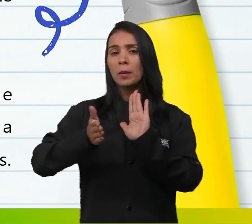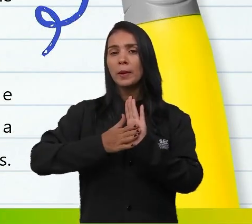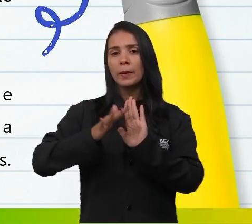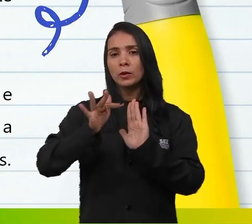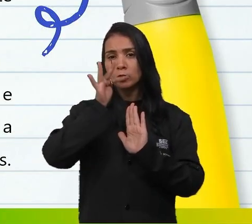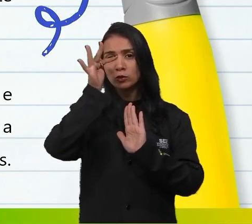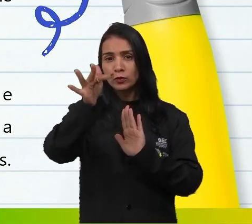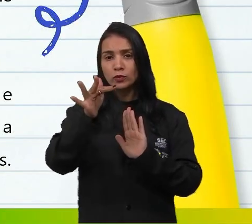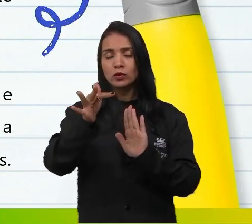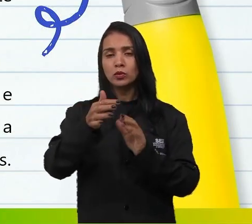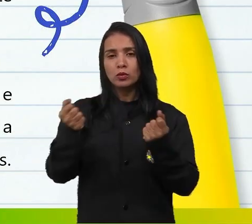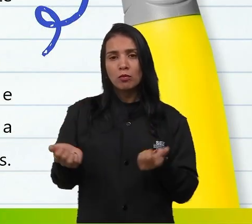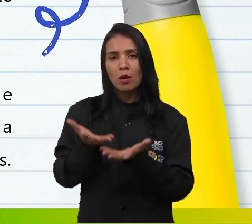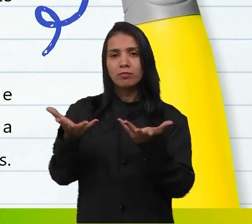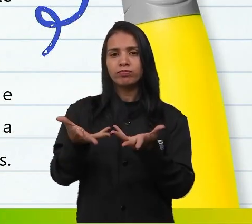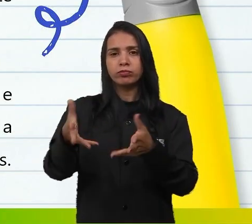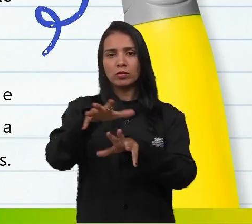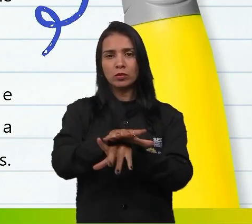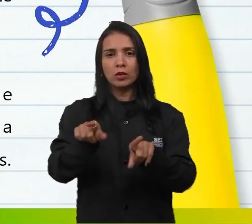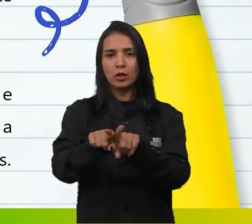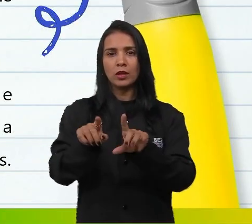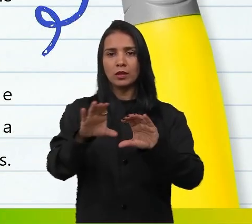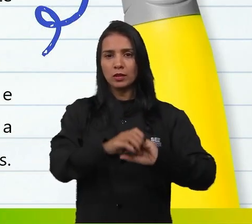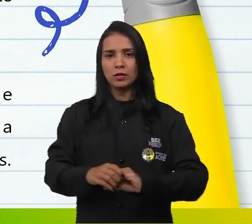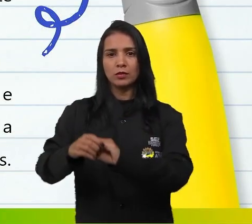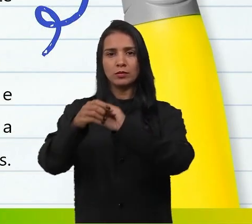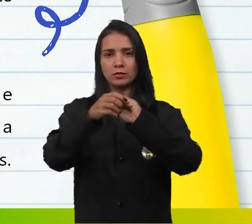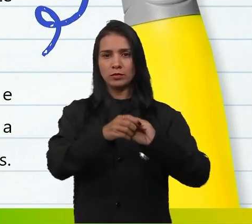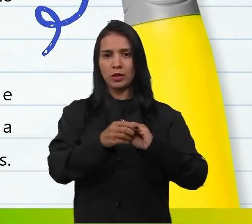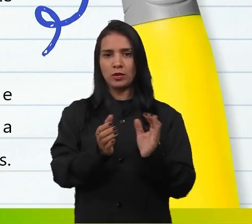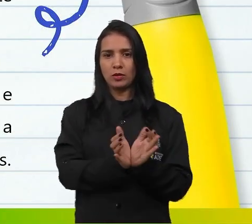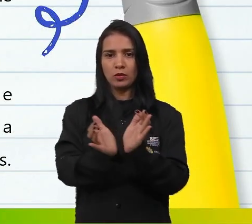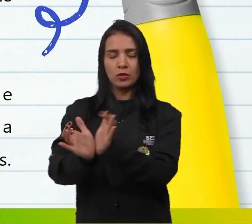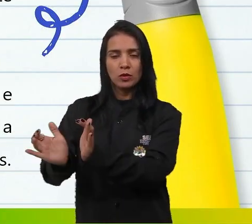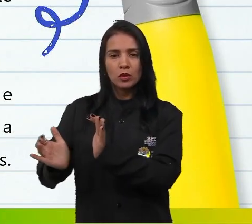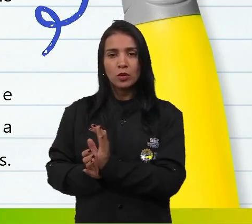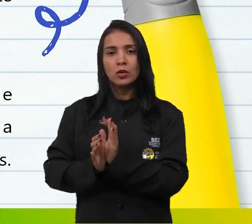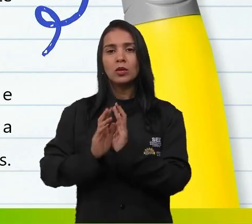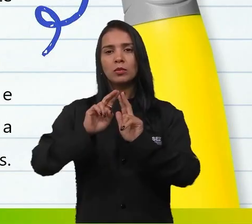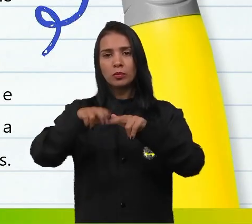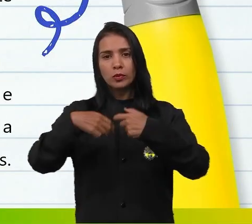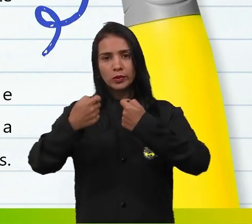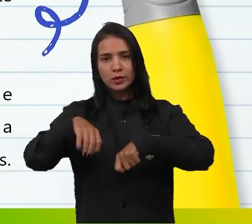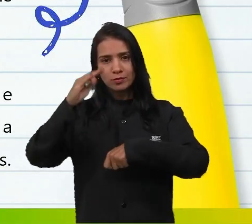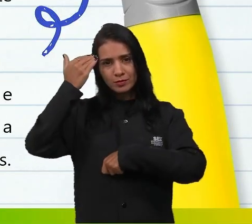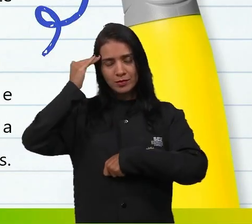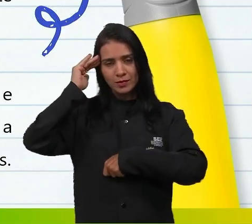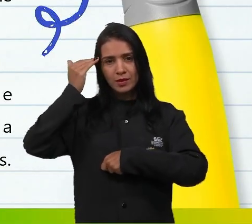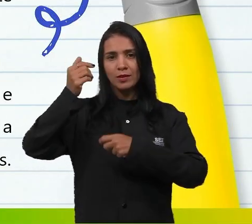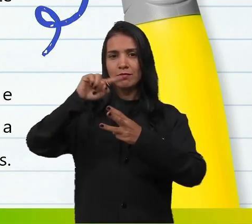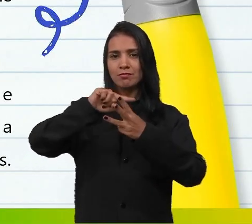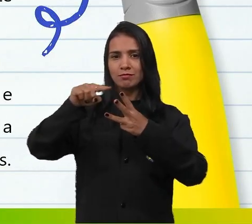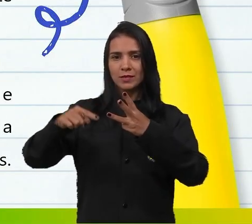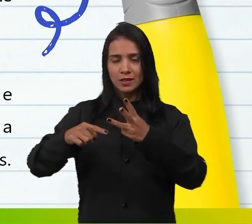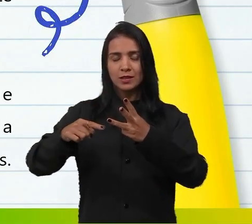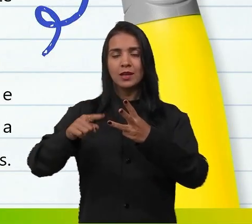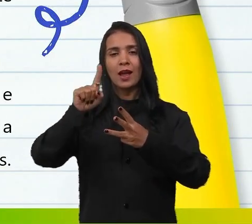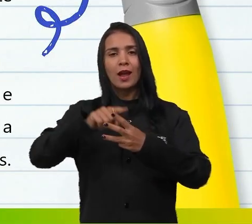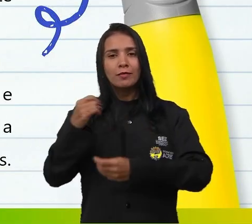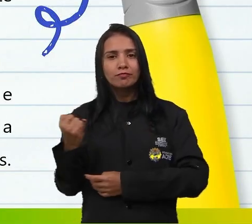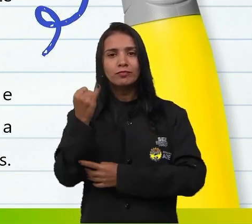e cooperação. Compreender essas modalidades é essencial para analisar